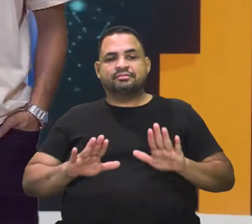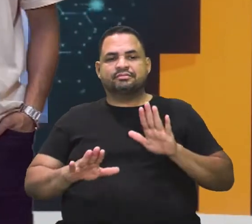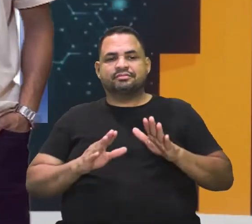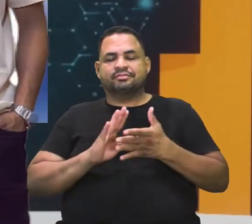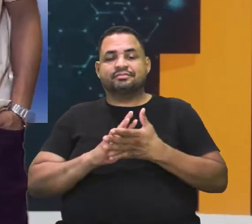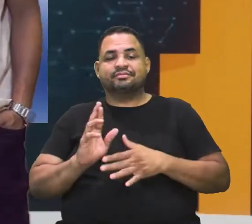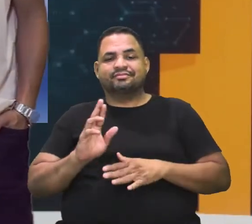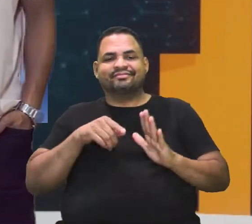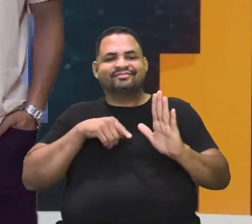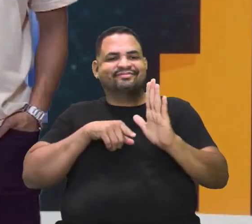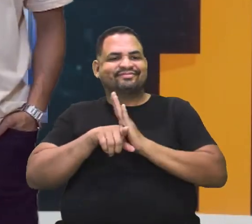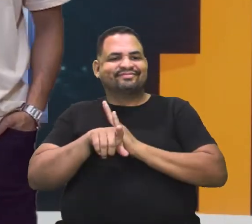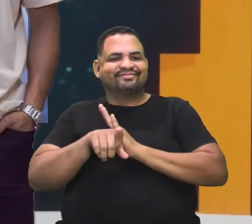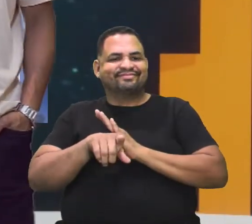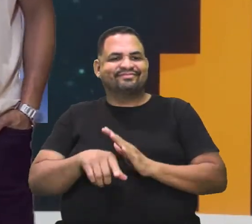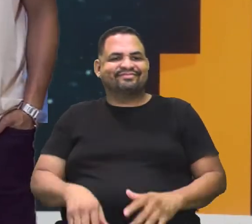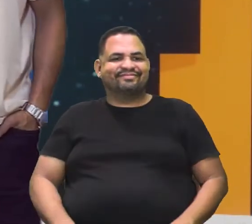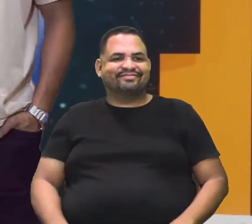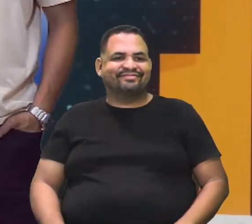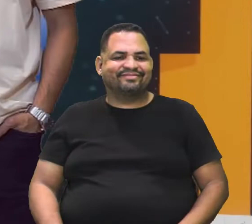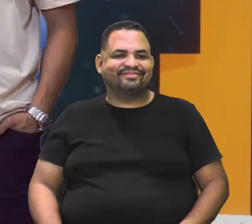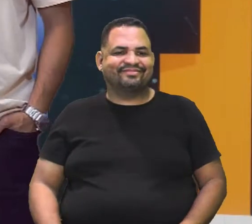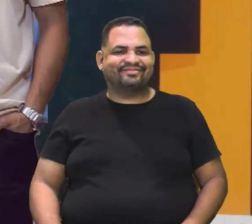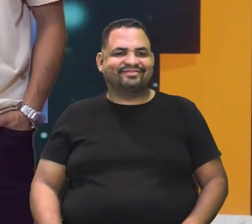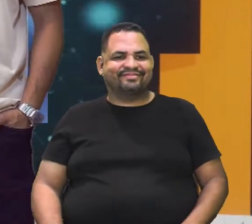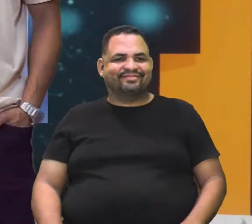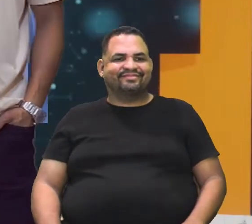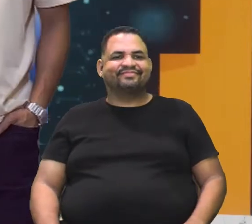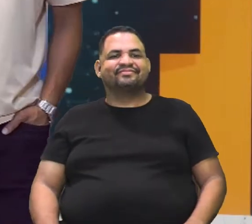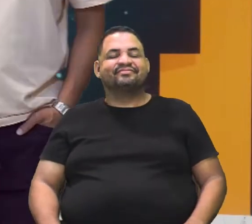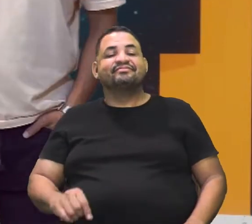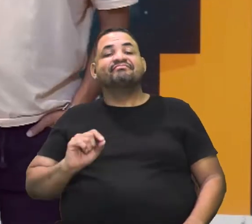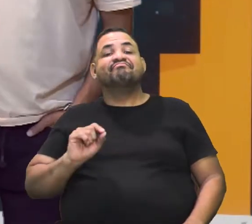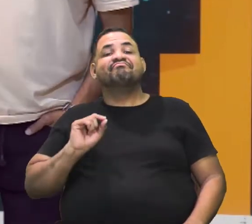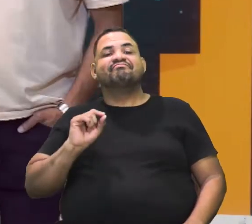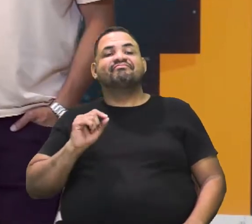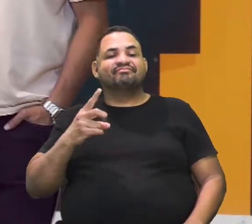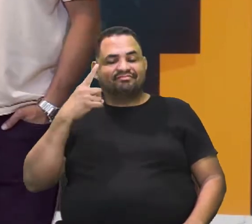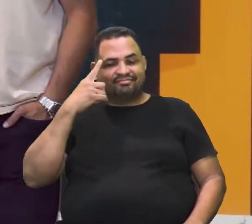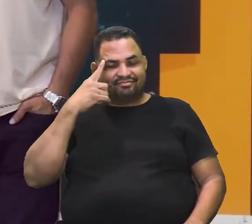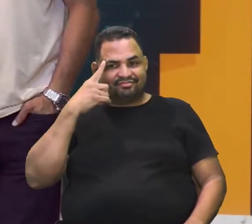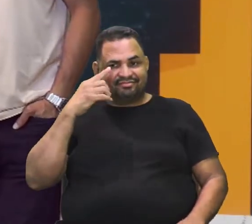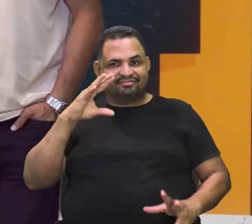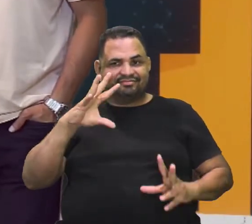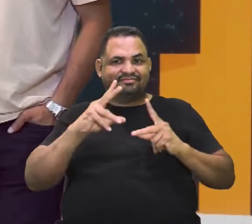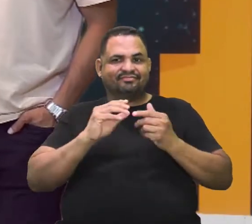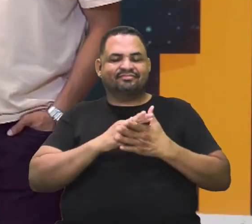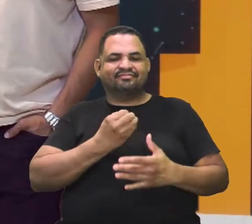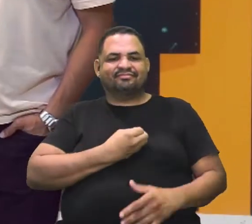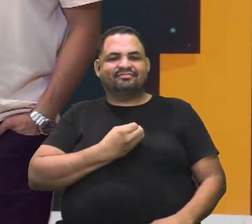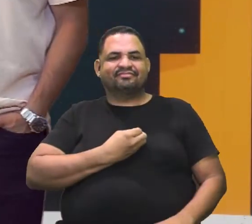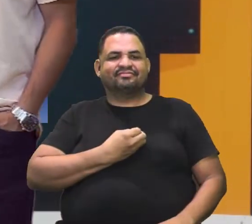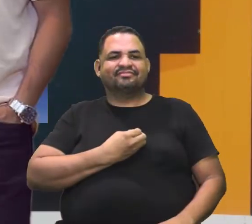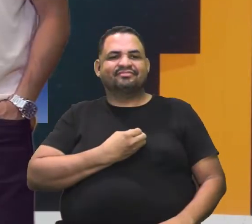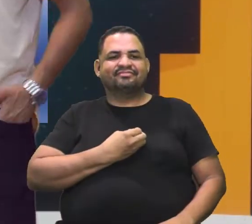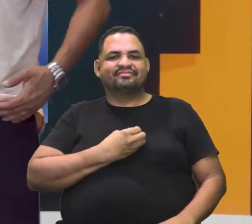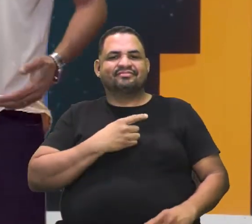me perguntando. Depende. E aí, o que vocês acham? Todo número